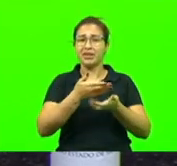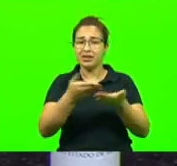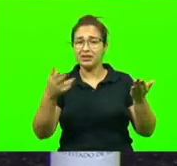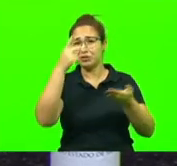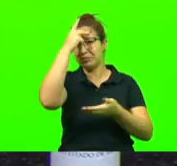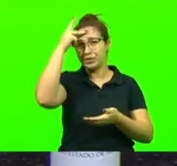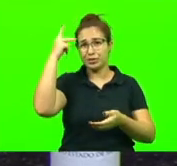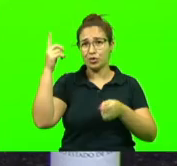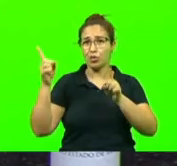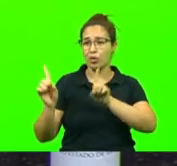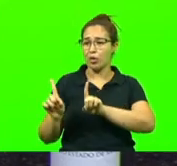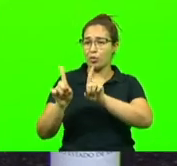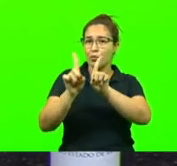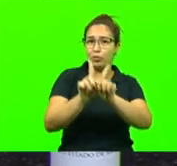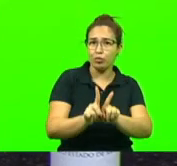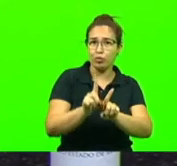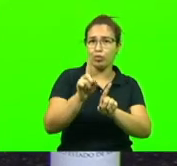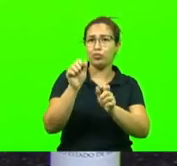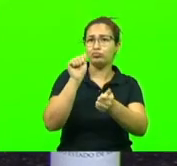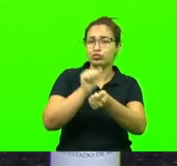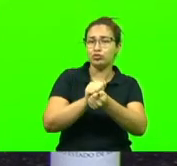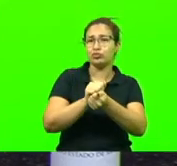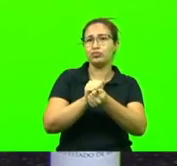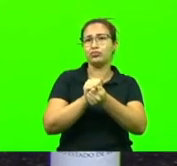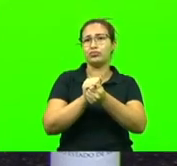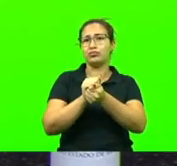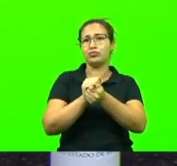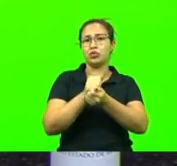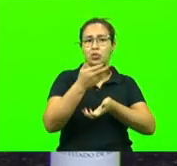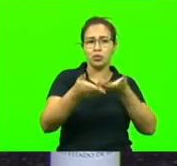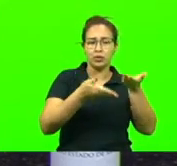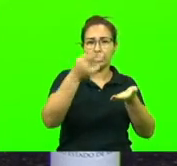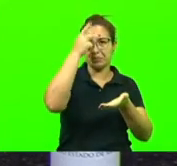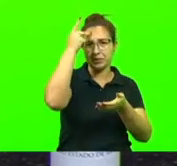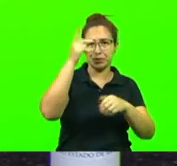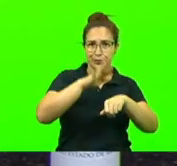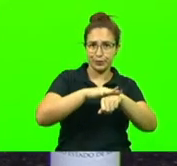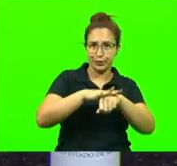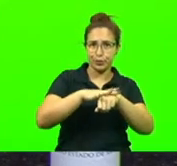acompanhando. Alguém que está acamado, alguém que está doente, pudesse ter um pouquinho